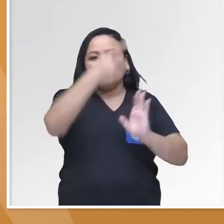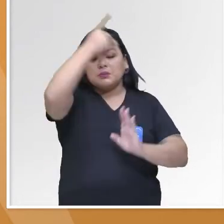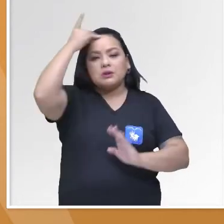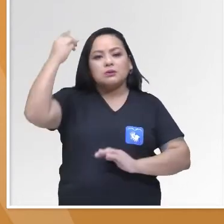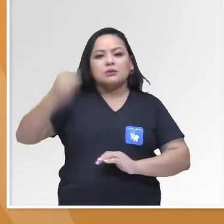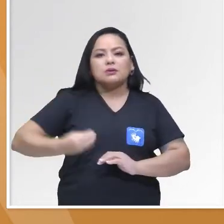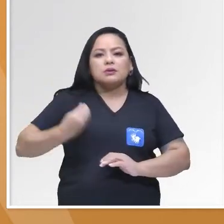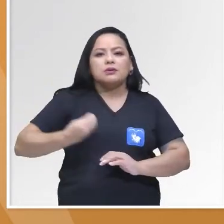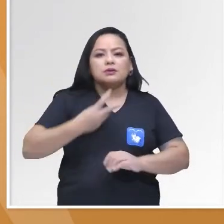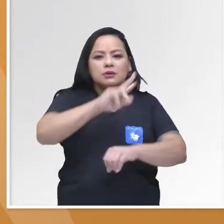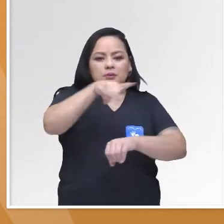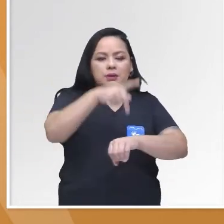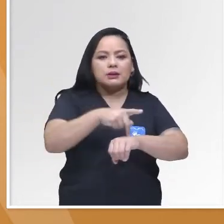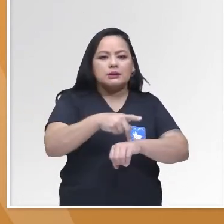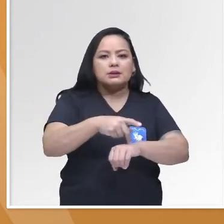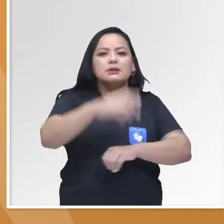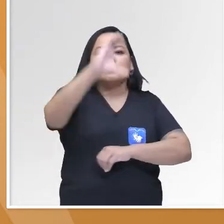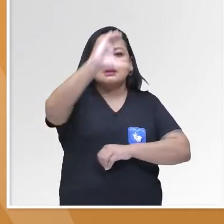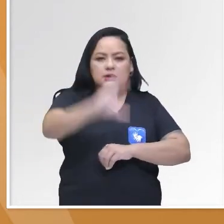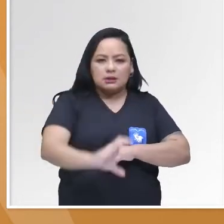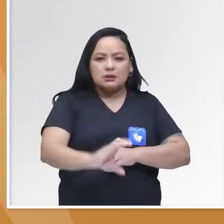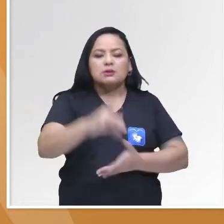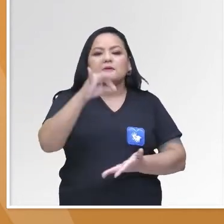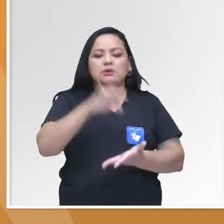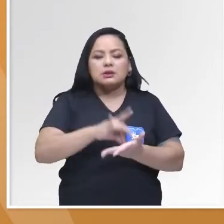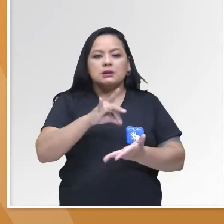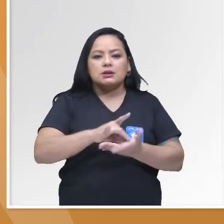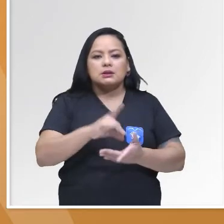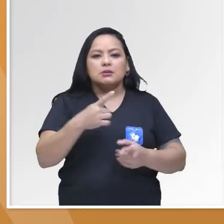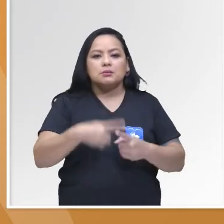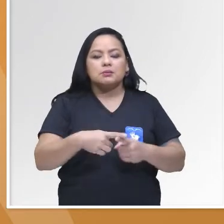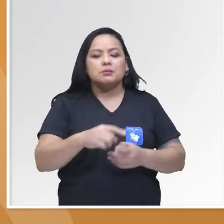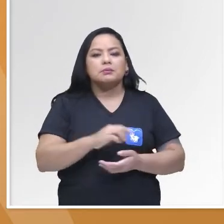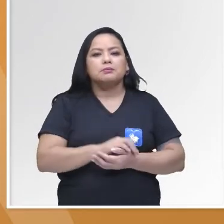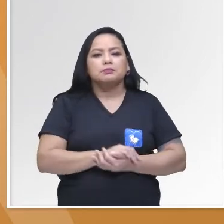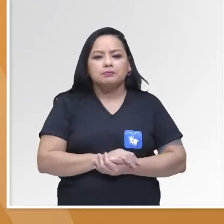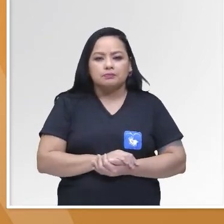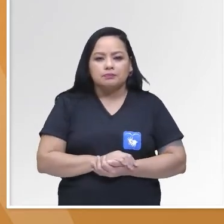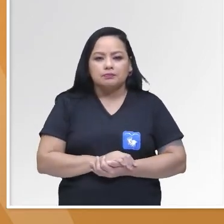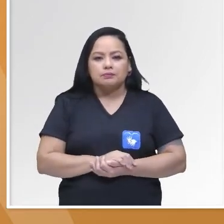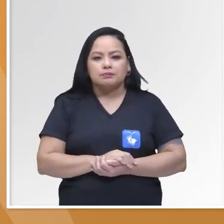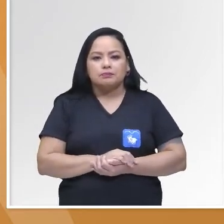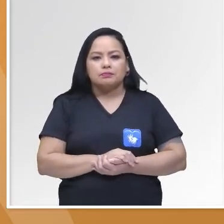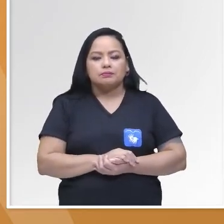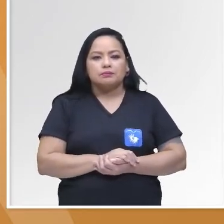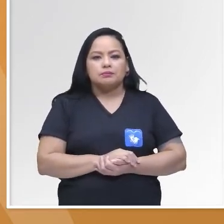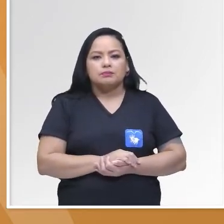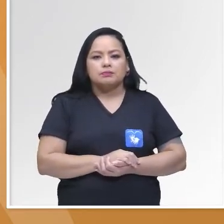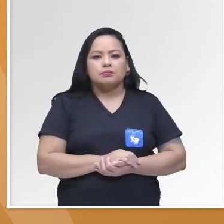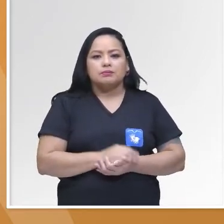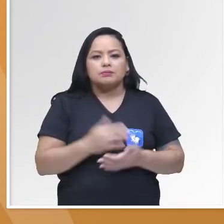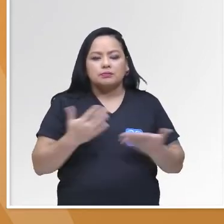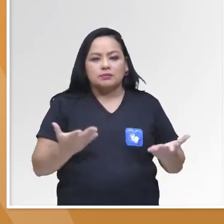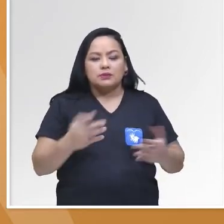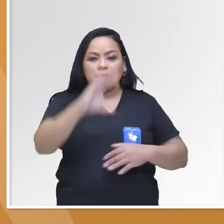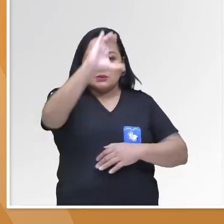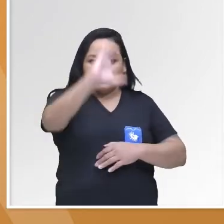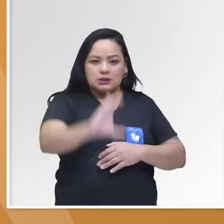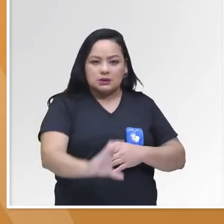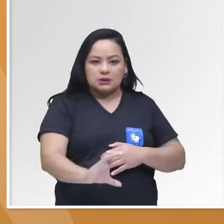que sofrem a ação da cidadania em suas ações. E